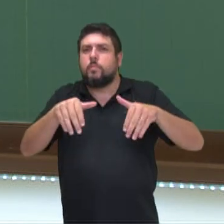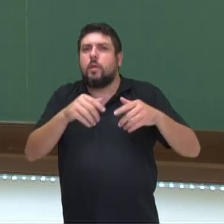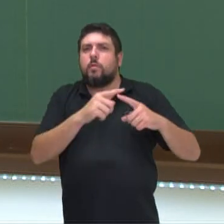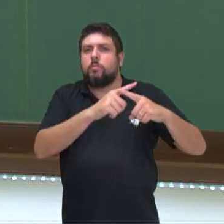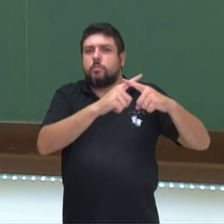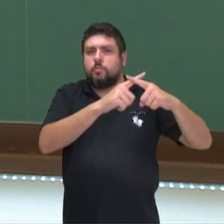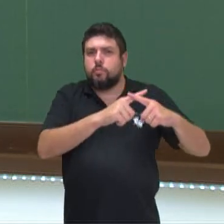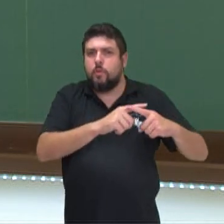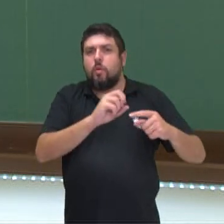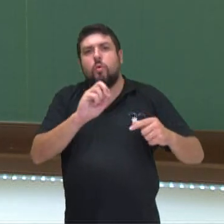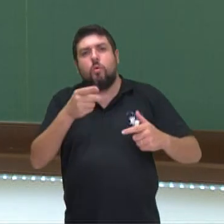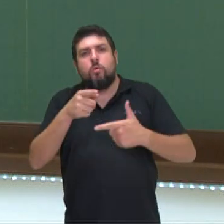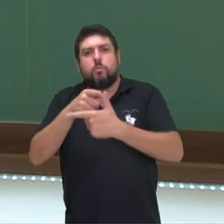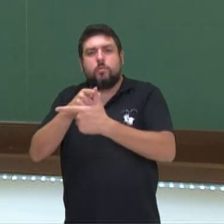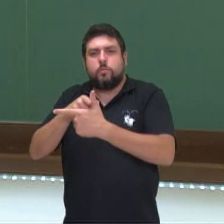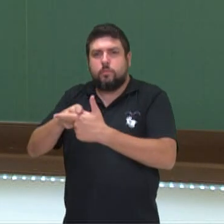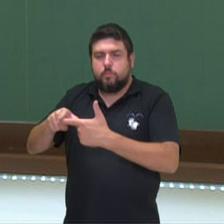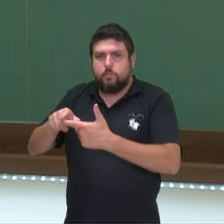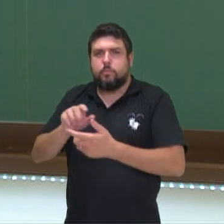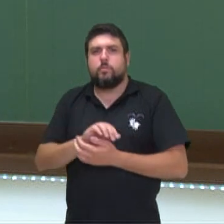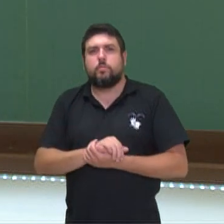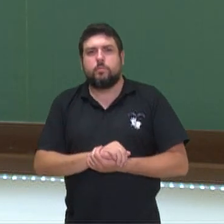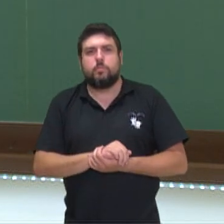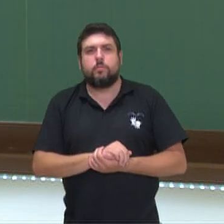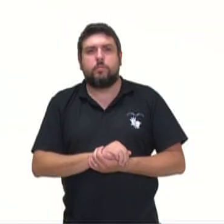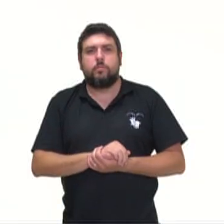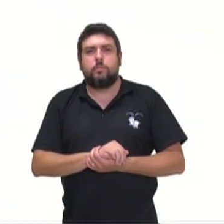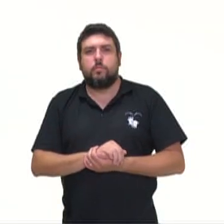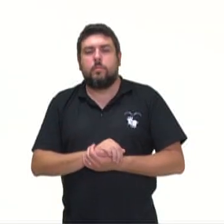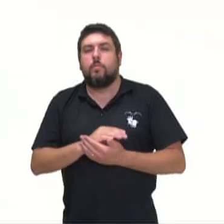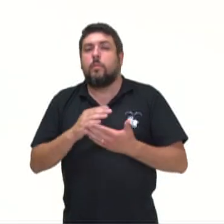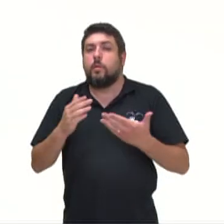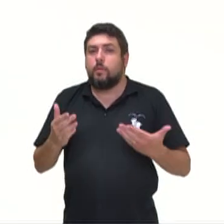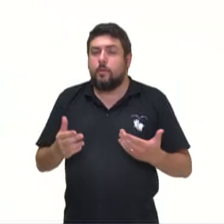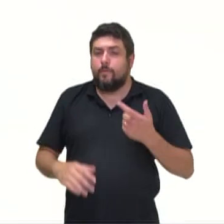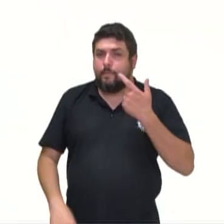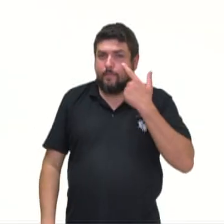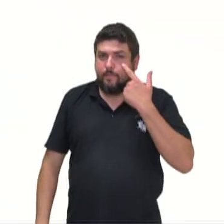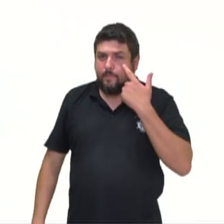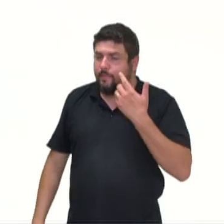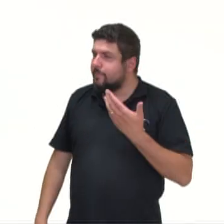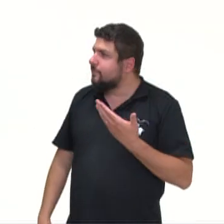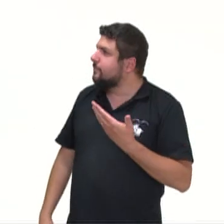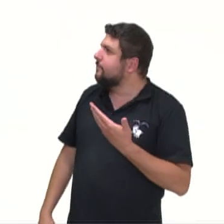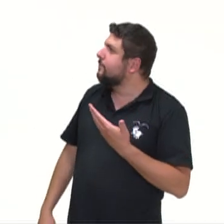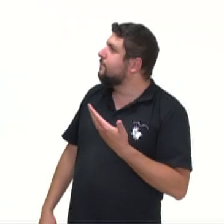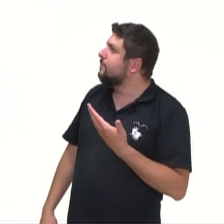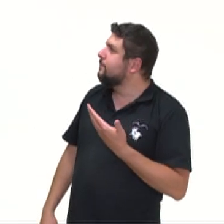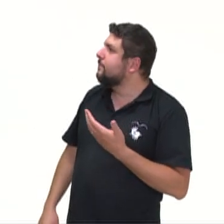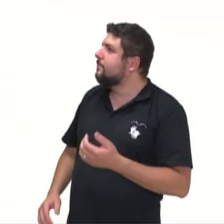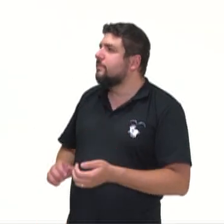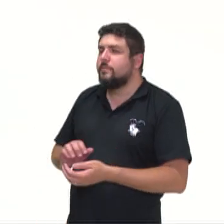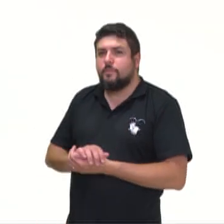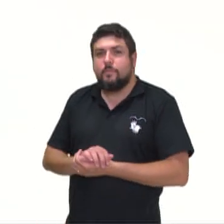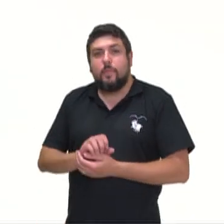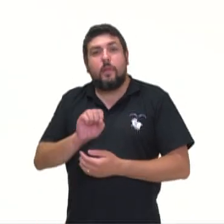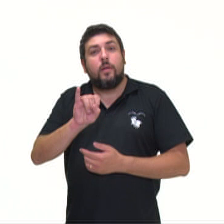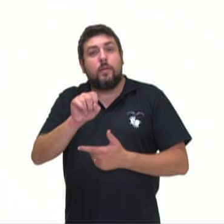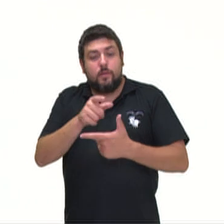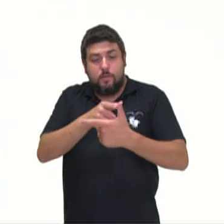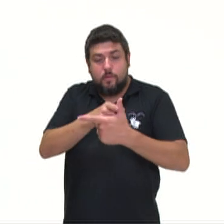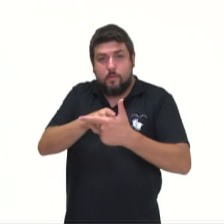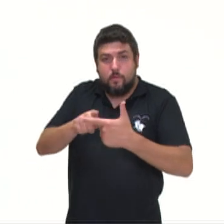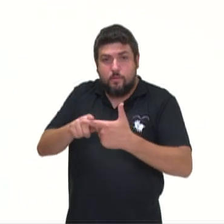quando dividimos números com o mesmo sinal, o resultado fica